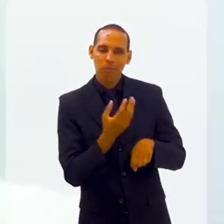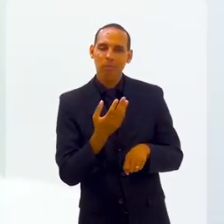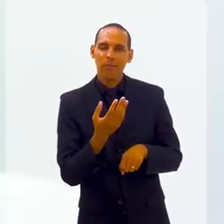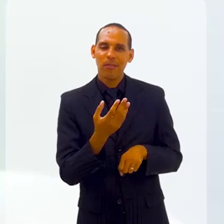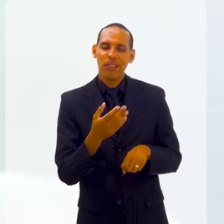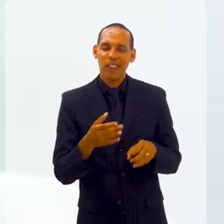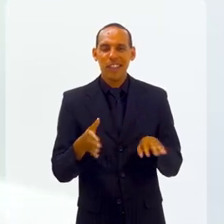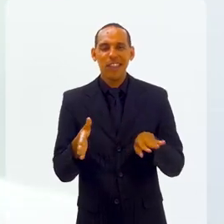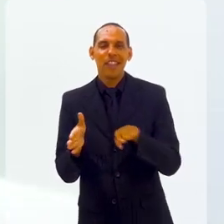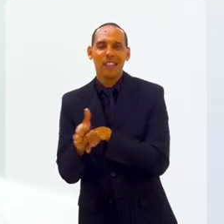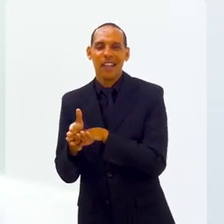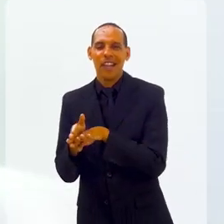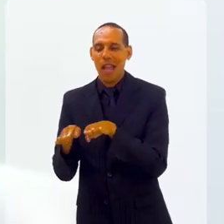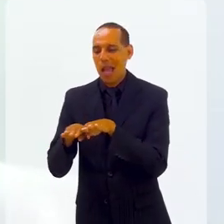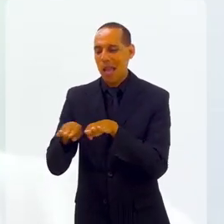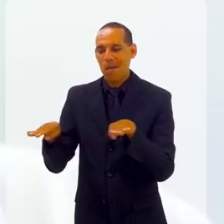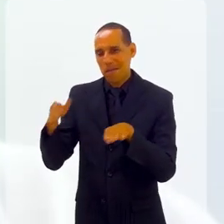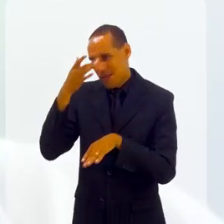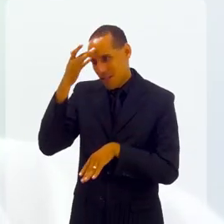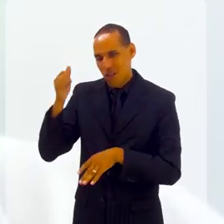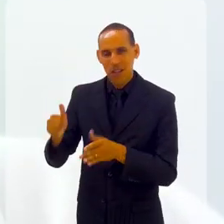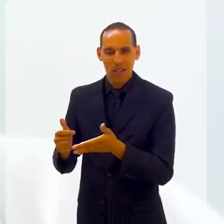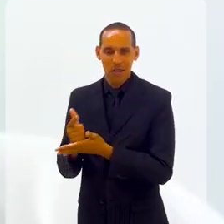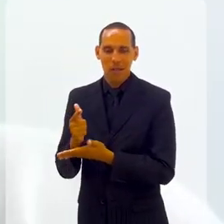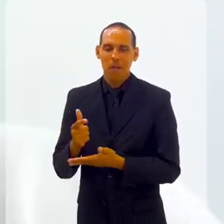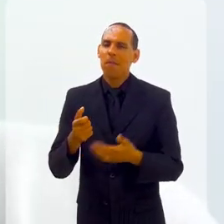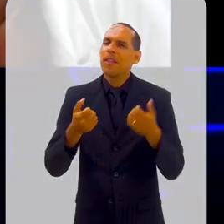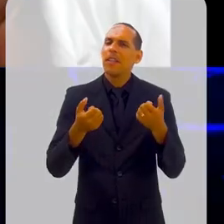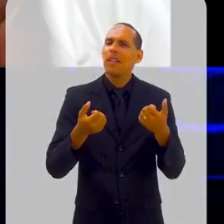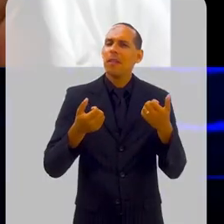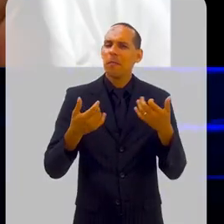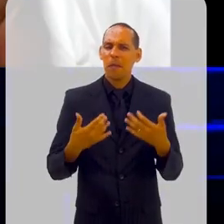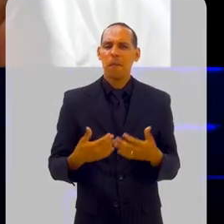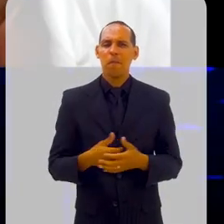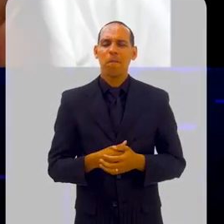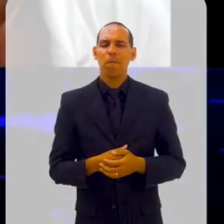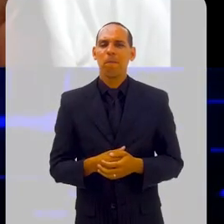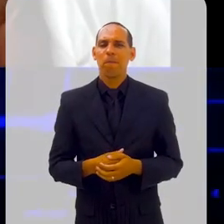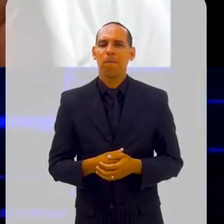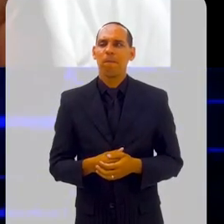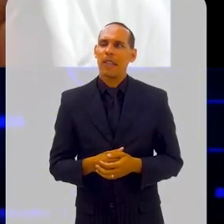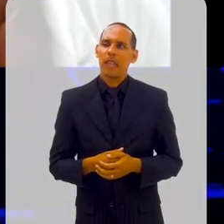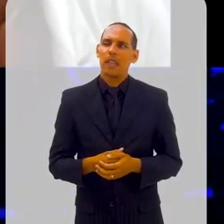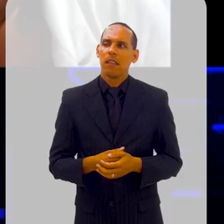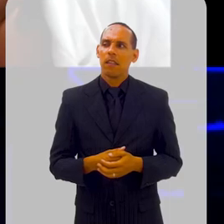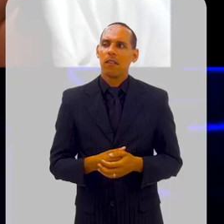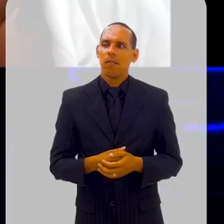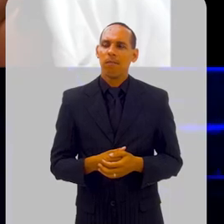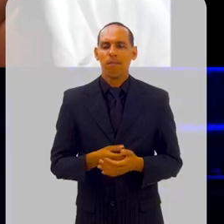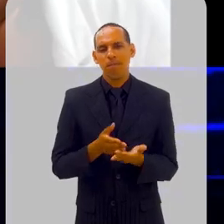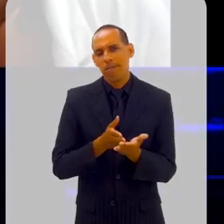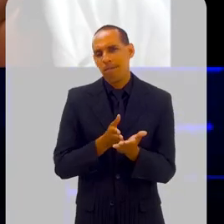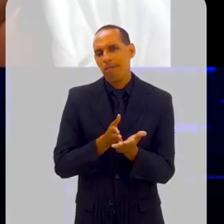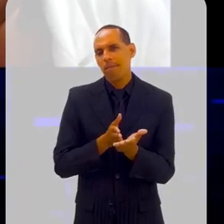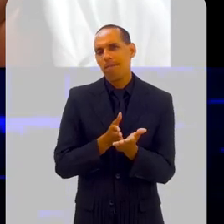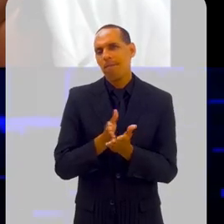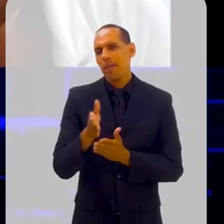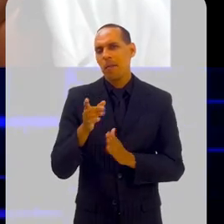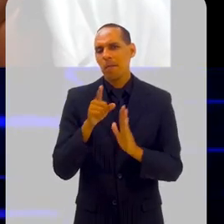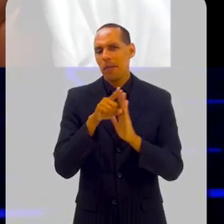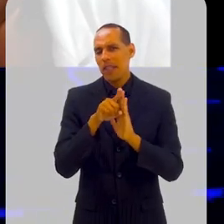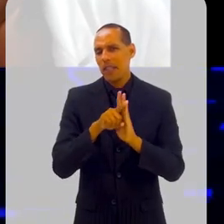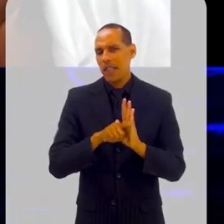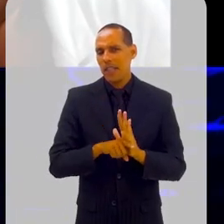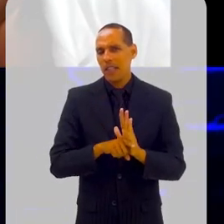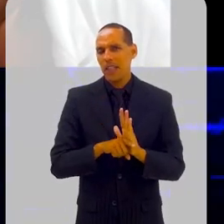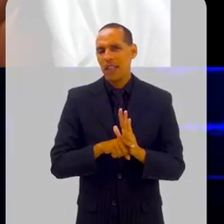e que no final vai chegar na mesa do Consumidor como é que funciona essa questão da do direcionamento